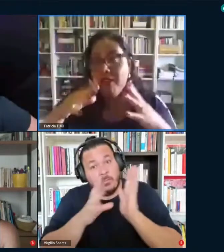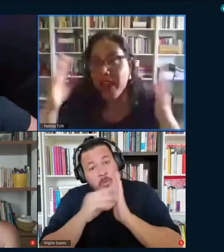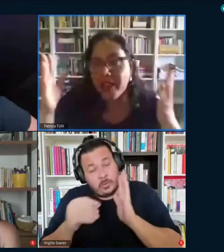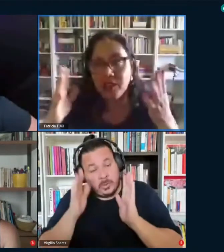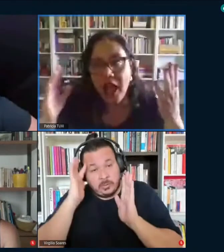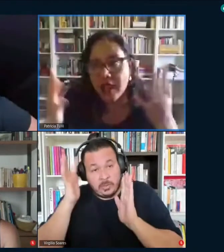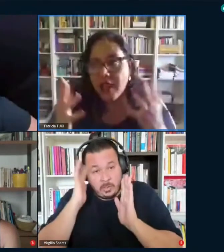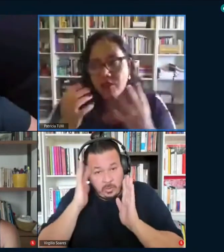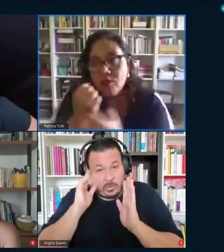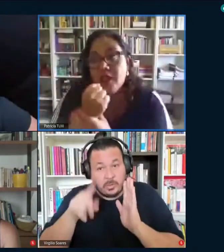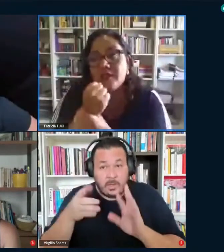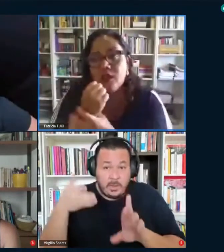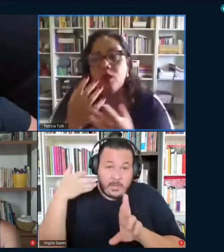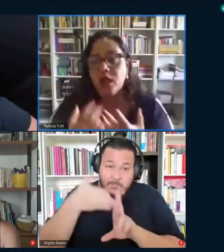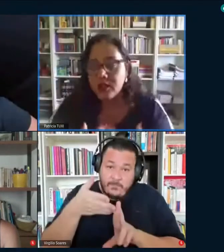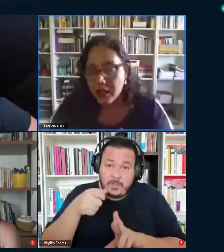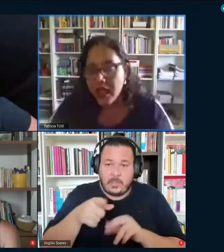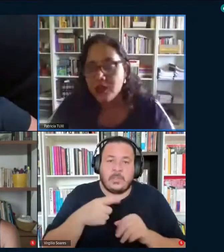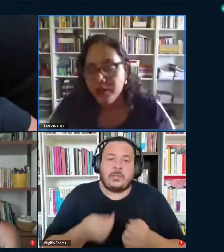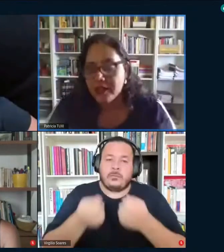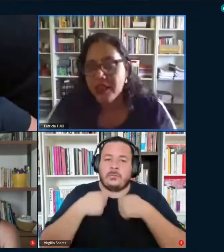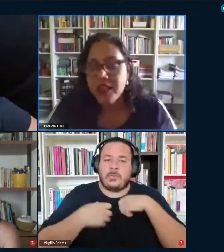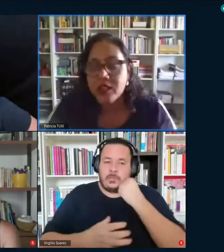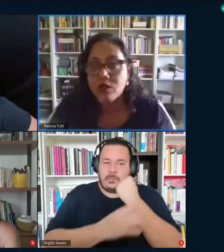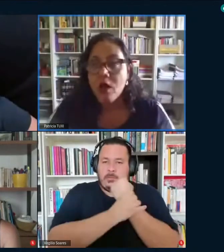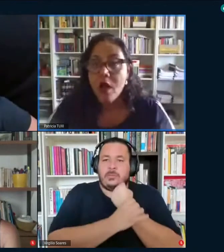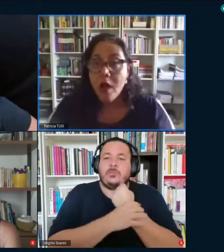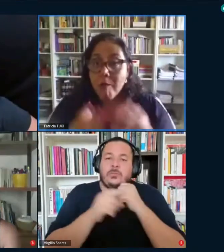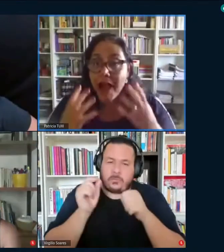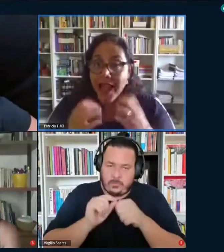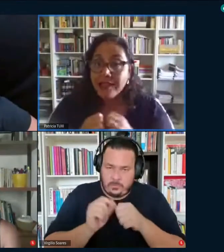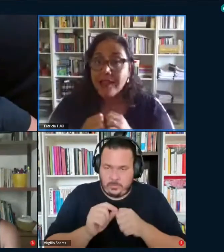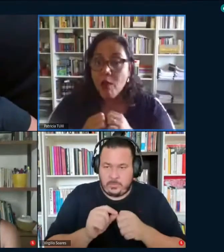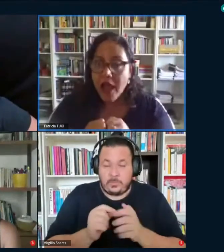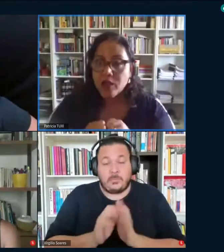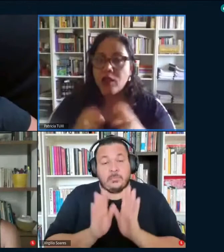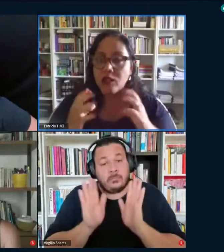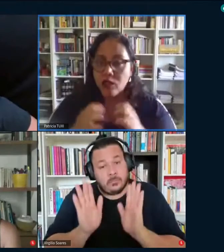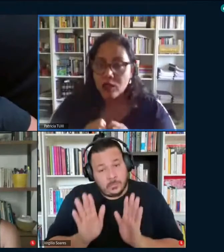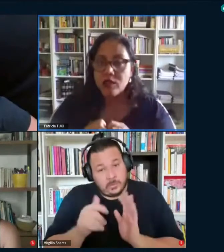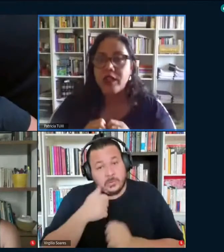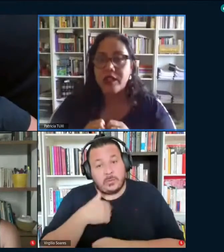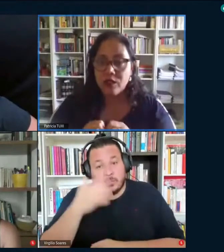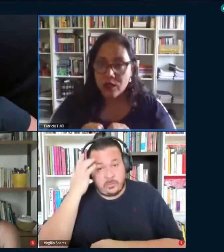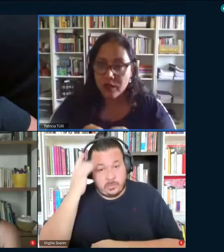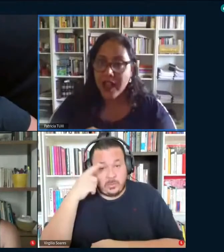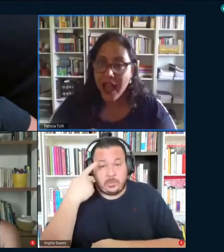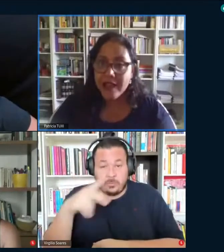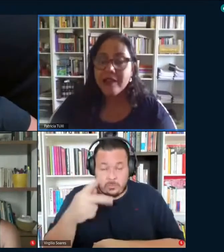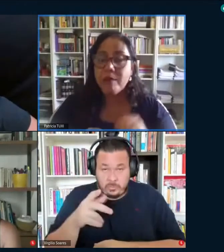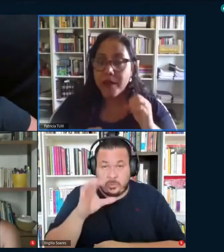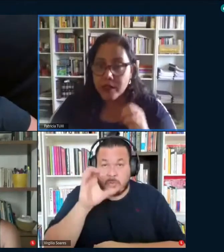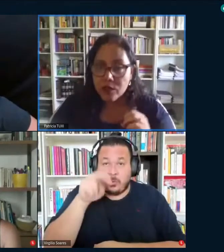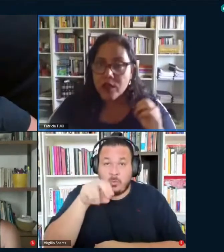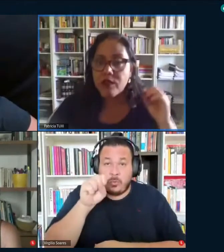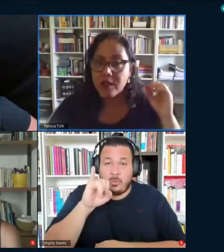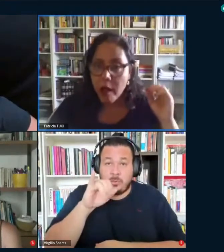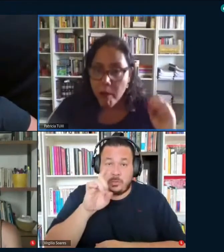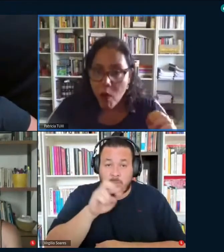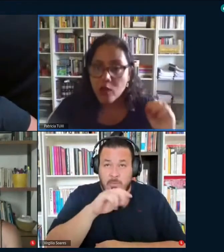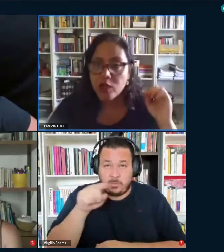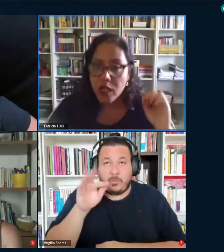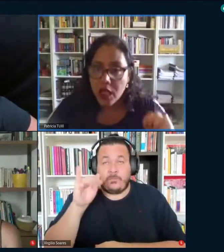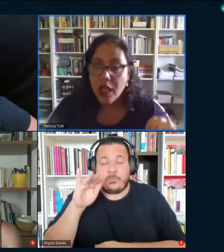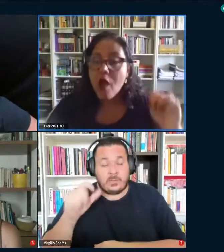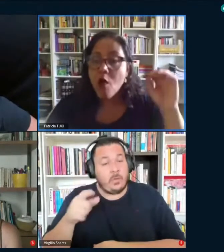é uma referência já que nos dá segurança, né, de fazer isso. Mas eu acho que nas suas considerações finais é preciso que